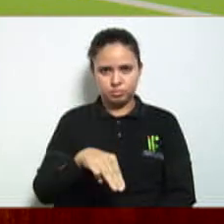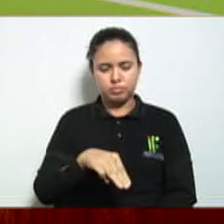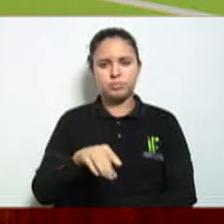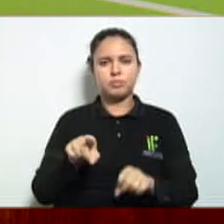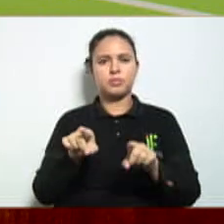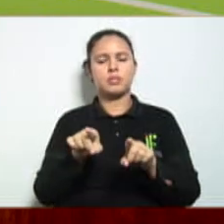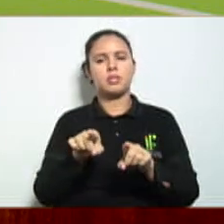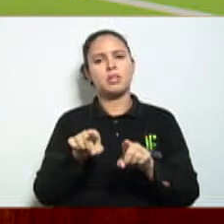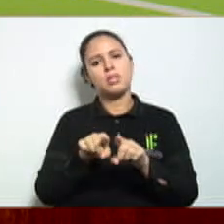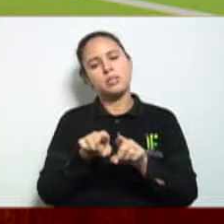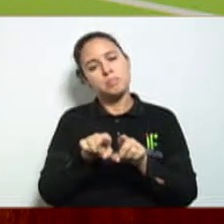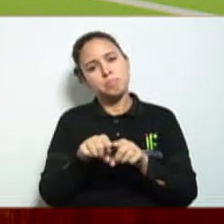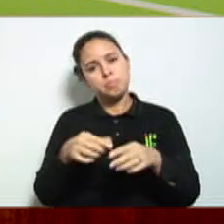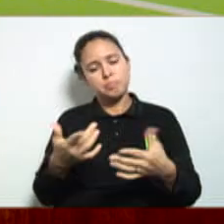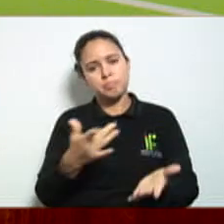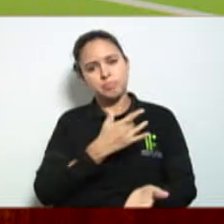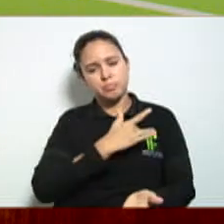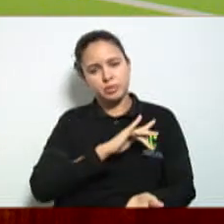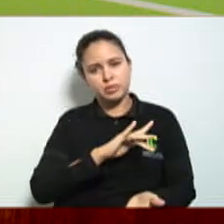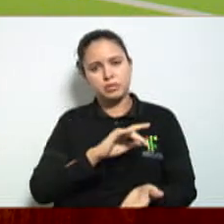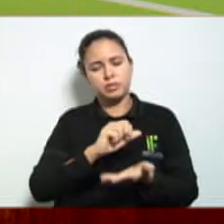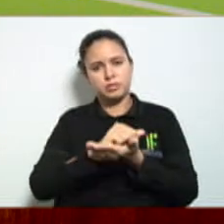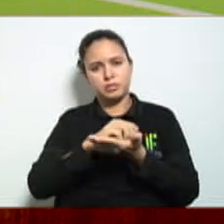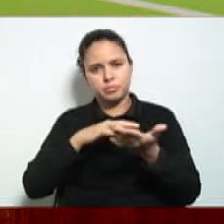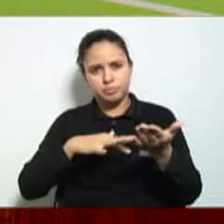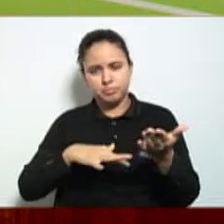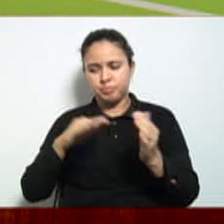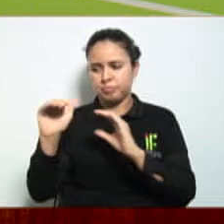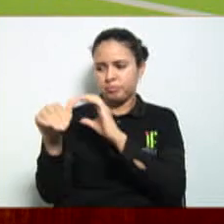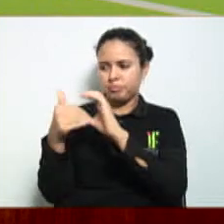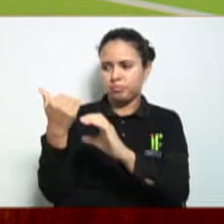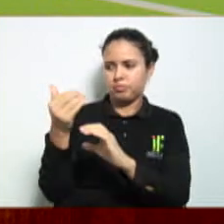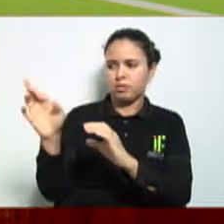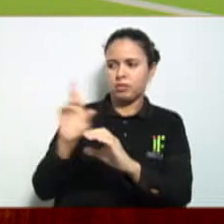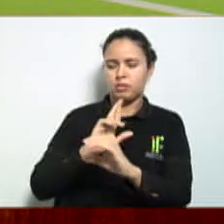relação às atividades, a atividade que foi colocada